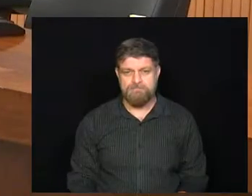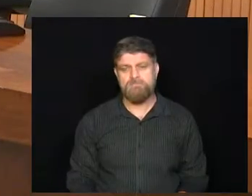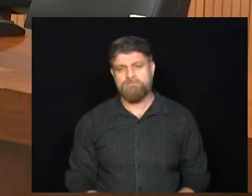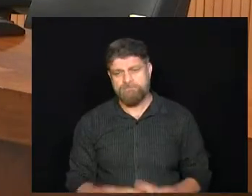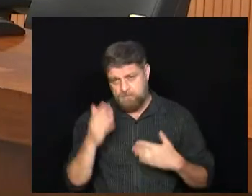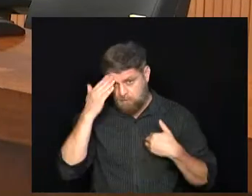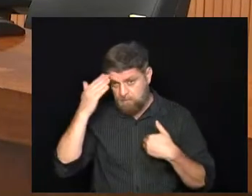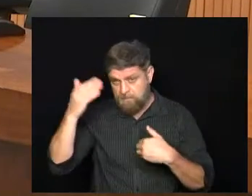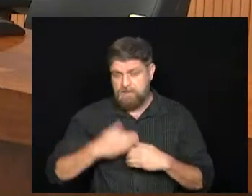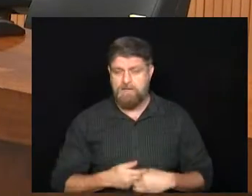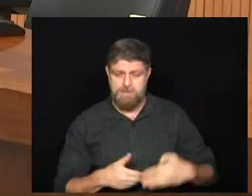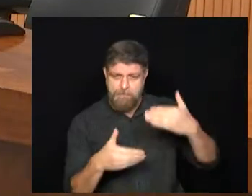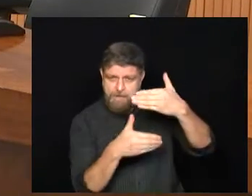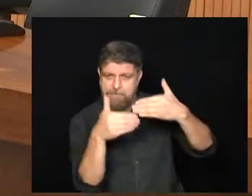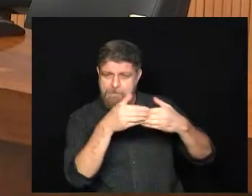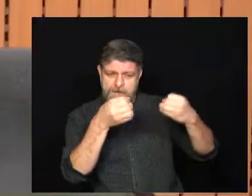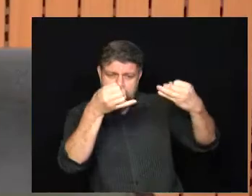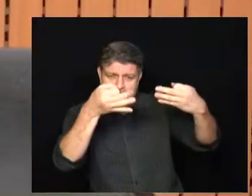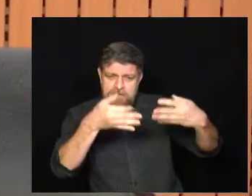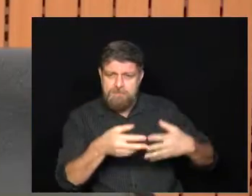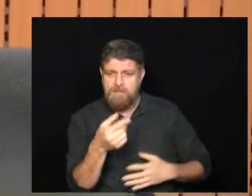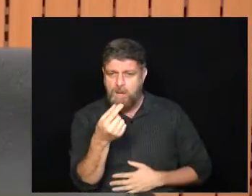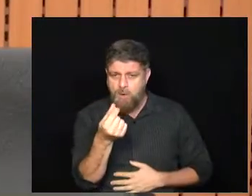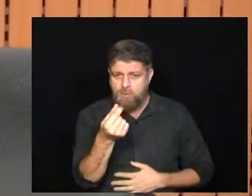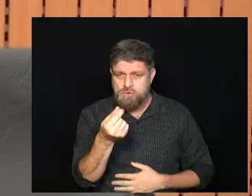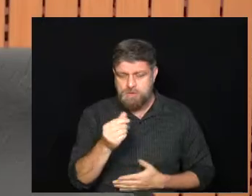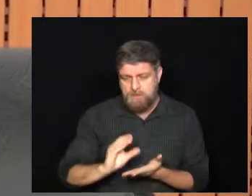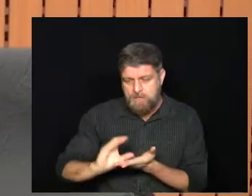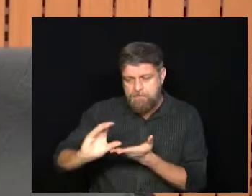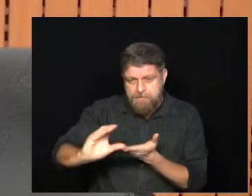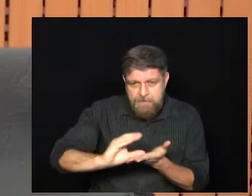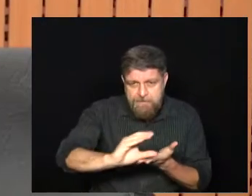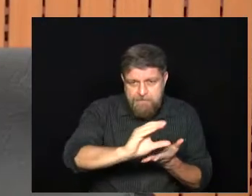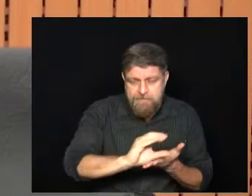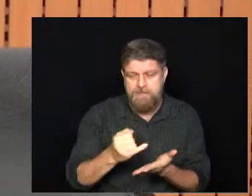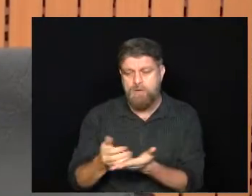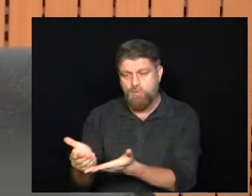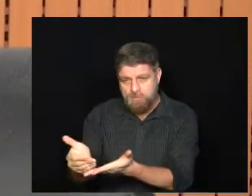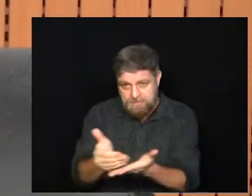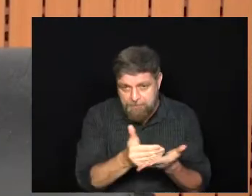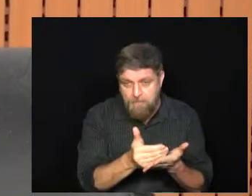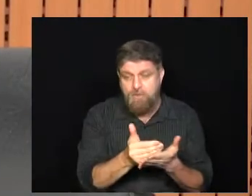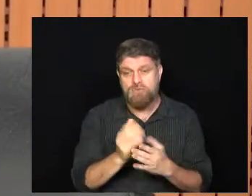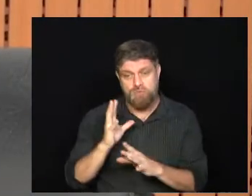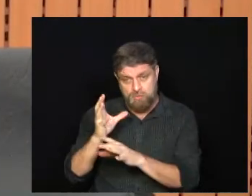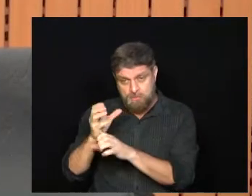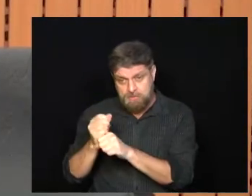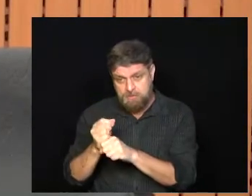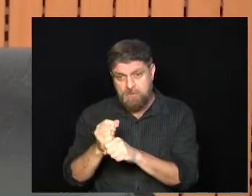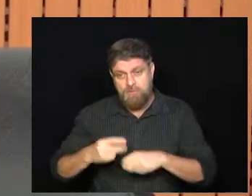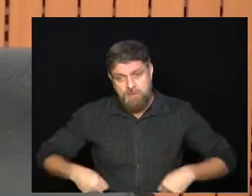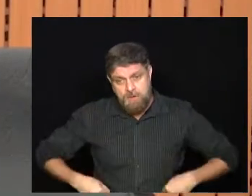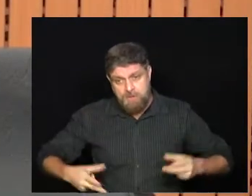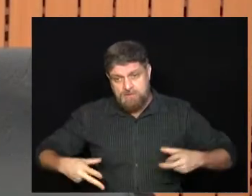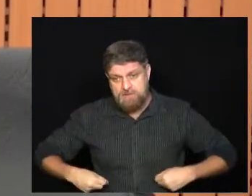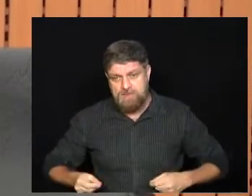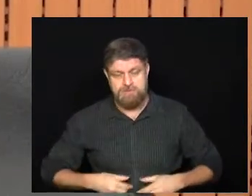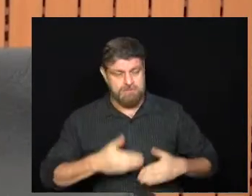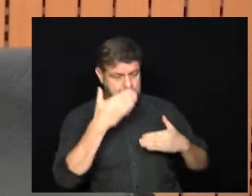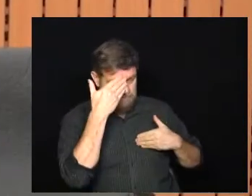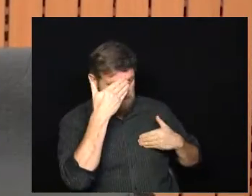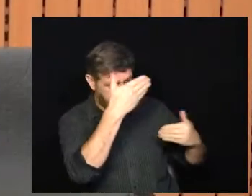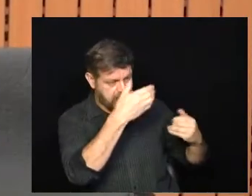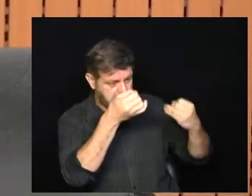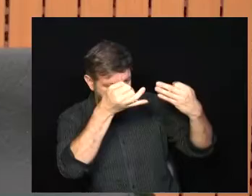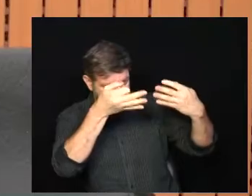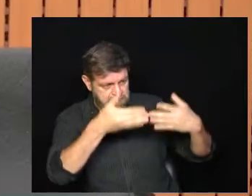da apresentação. Obrigado, João Carlos, pelo relato da nossa, como está nossas finanças e que foi gasto,